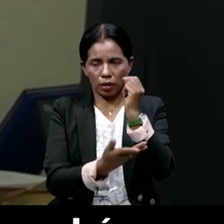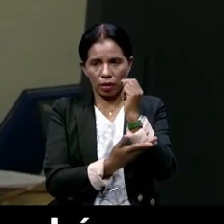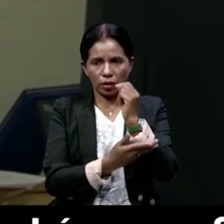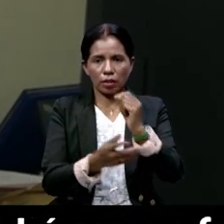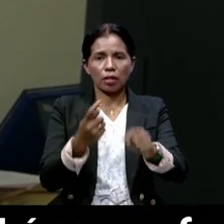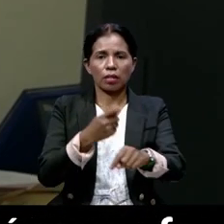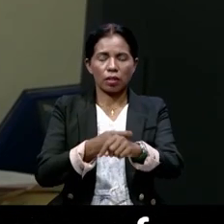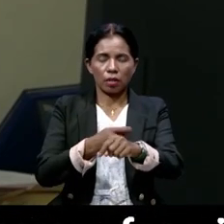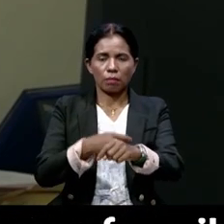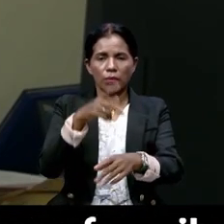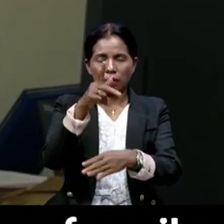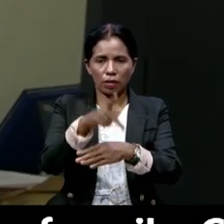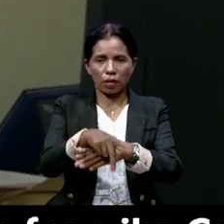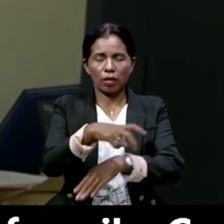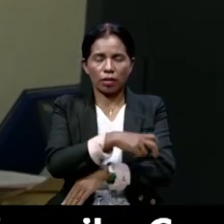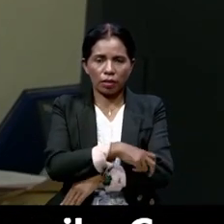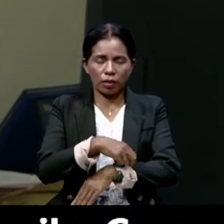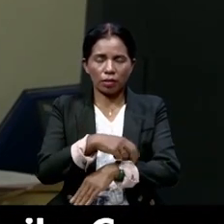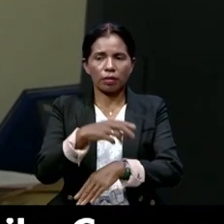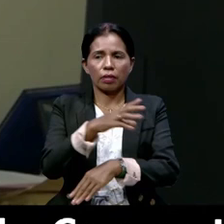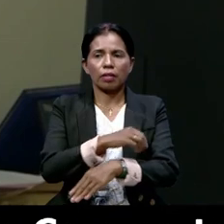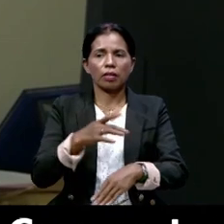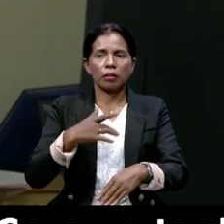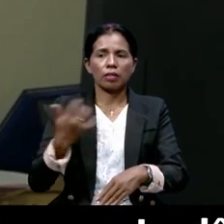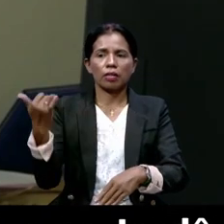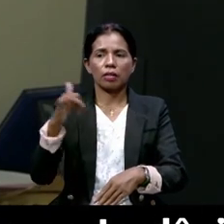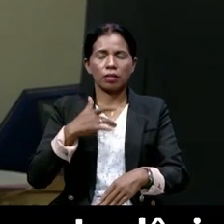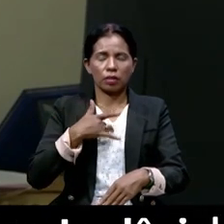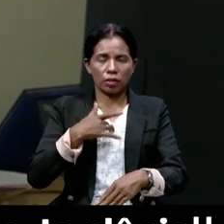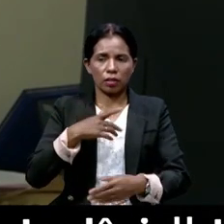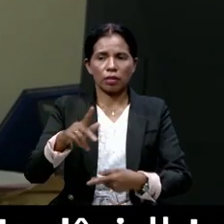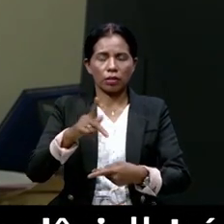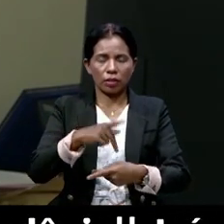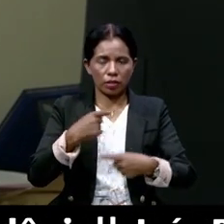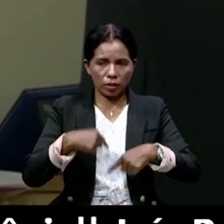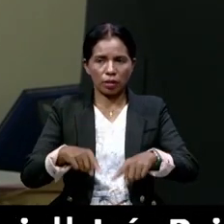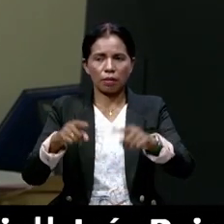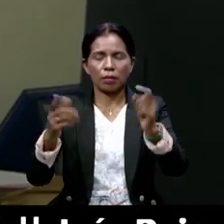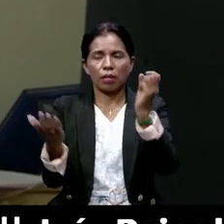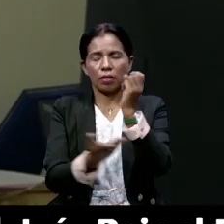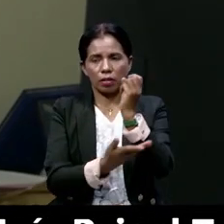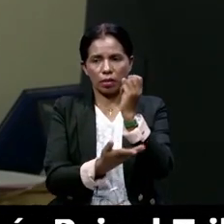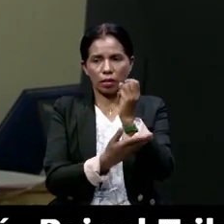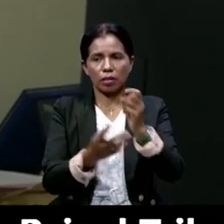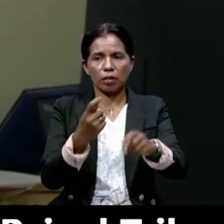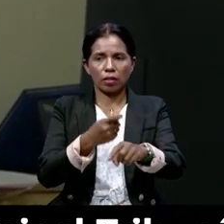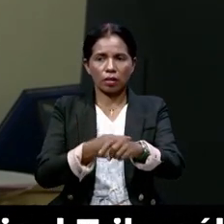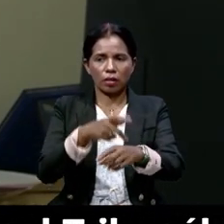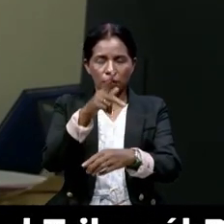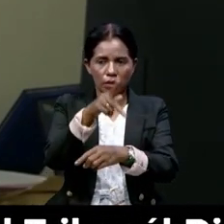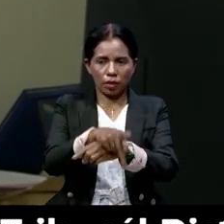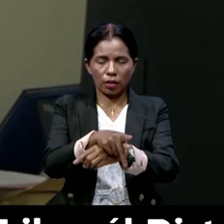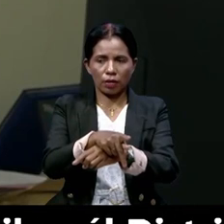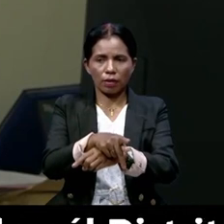tempo kala no mos tempo sirania be masinti sira siguru sira bele tesi ya tempo neve